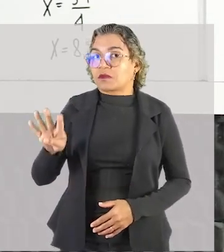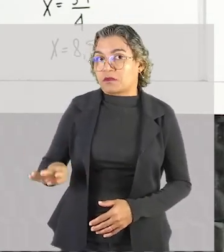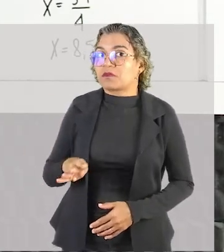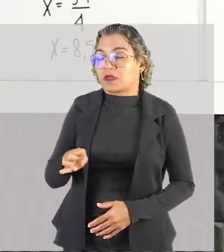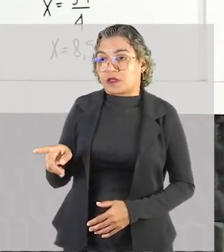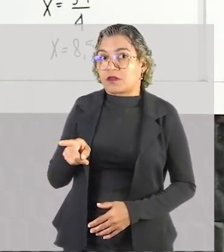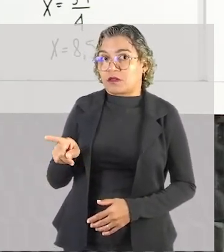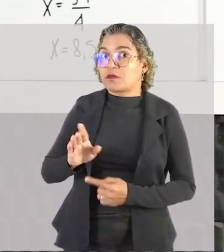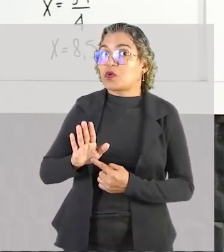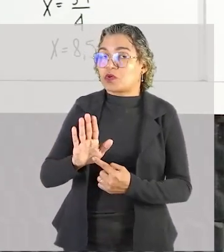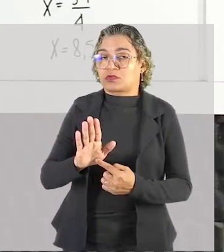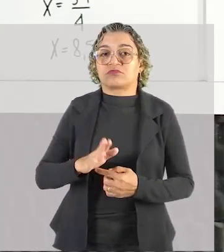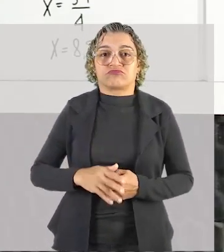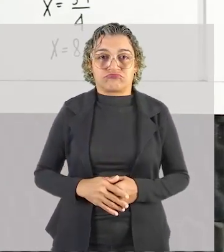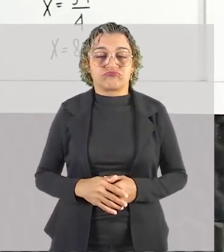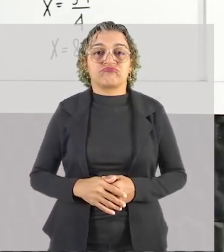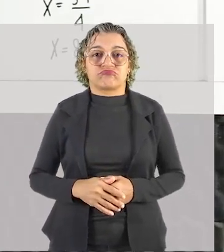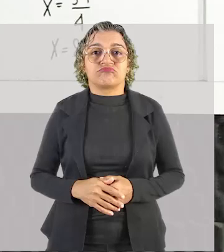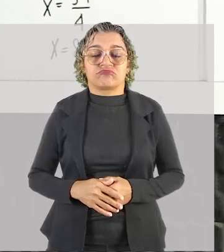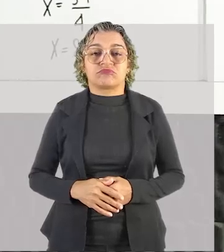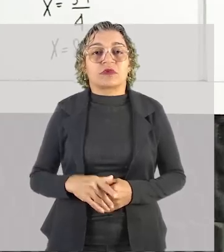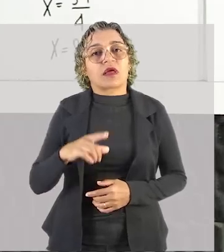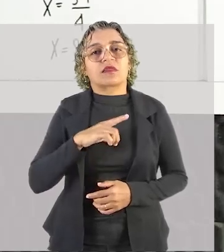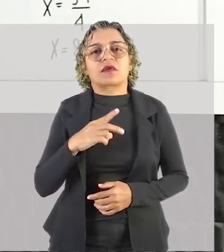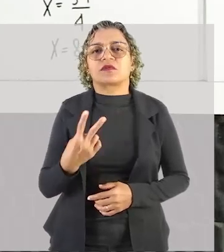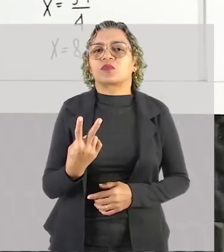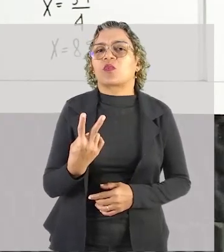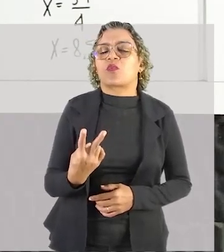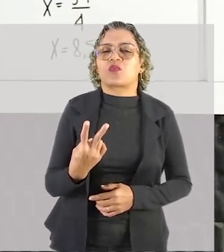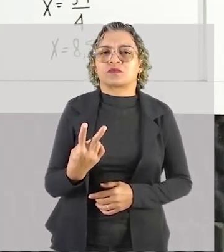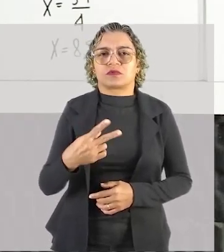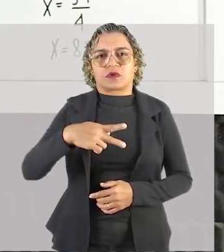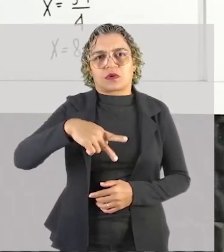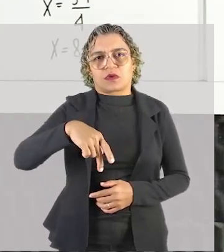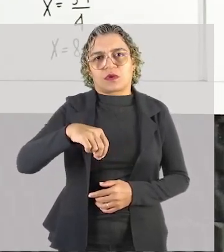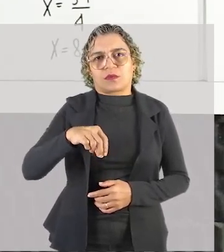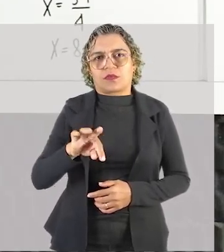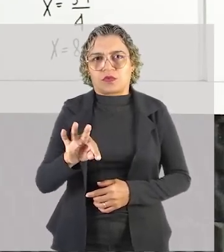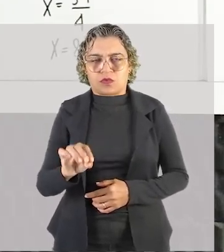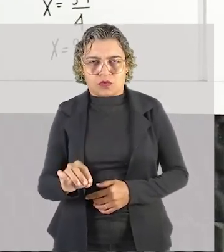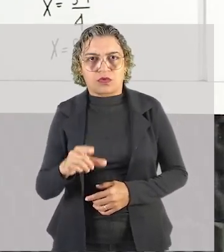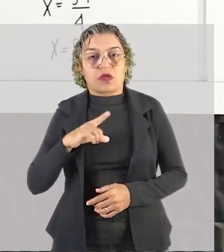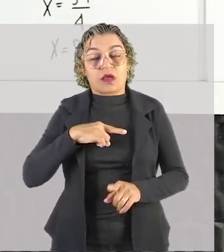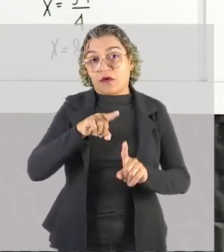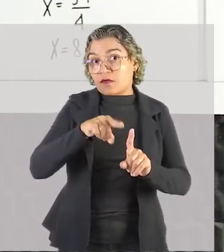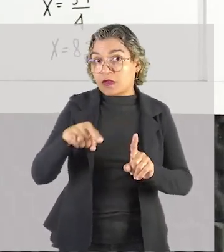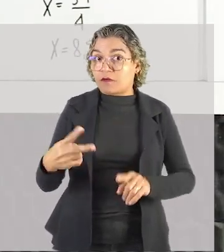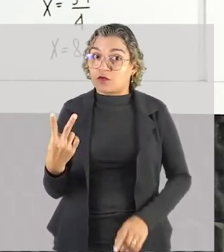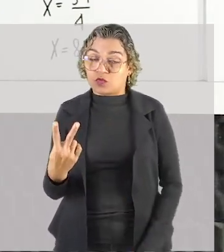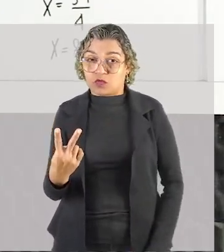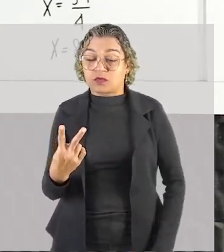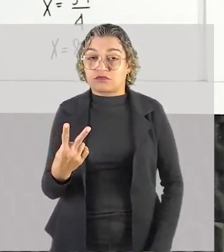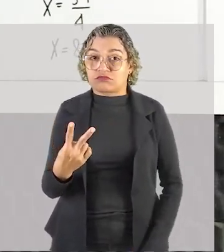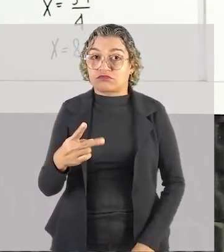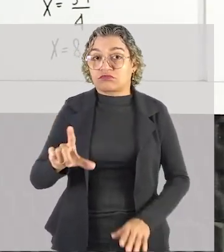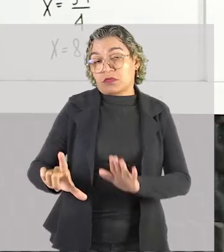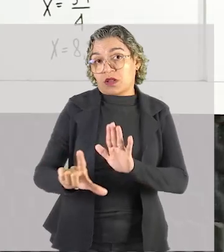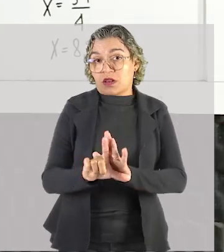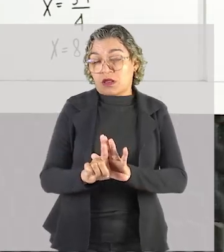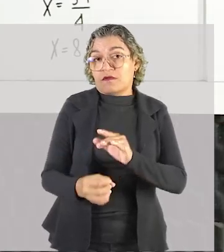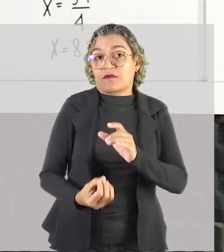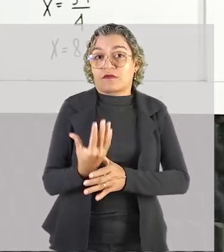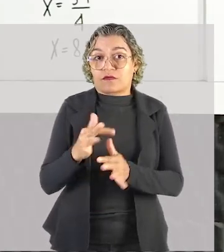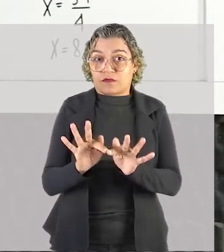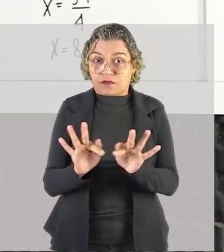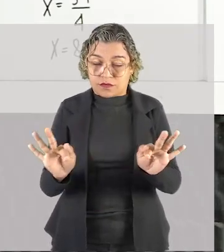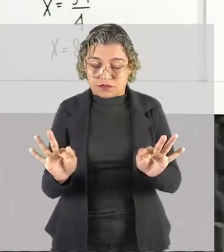me diz isso. Basta dois pares. Eu falei, basta dois pontos, que é uma relação entre as duas variáveis que você consegue montar a lei de formação da